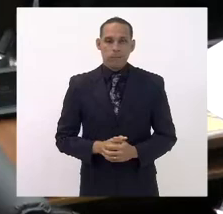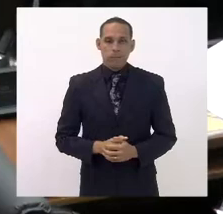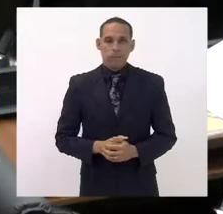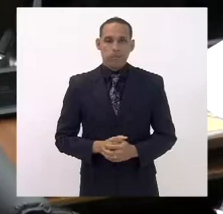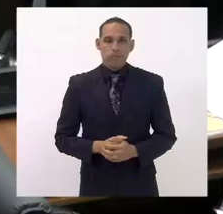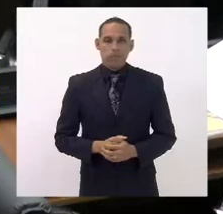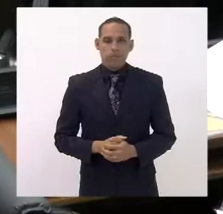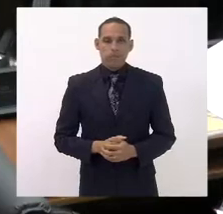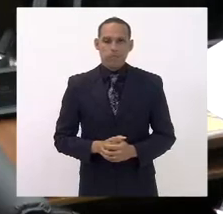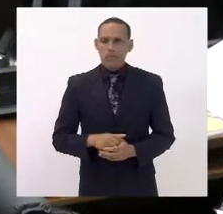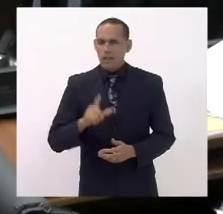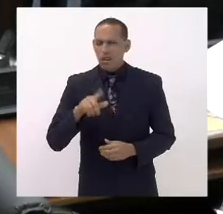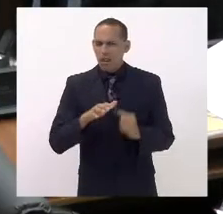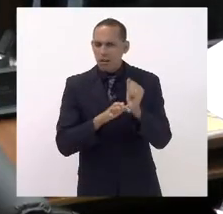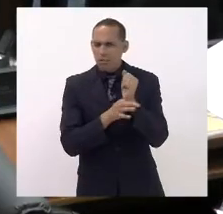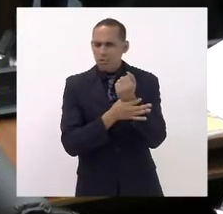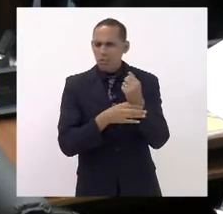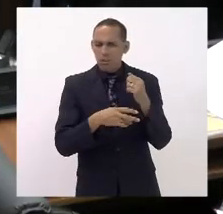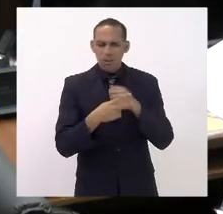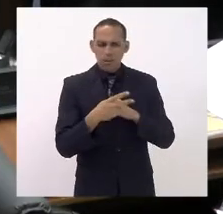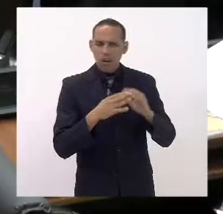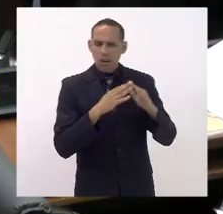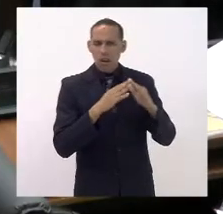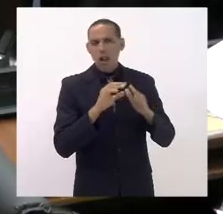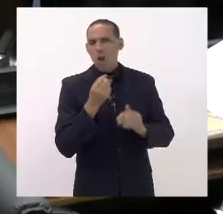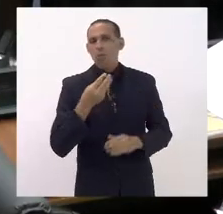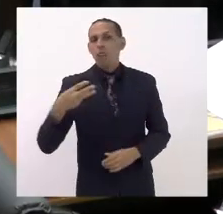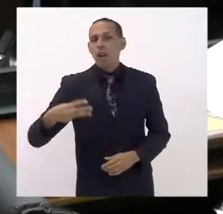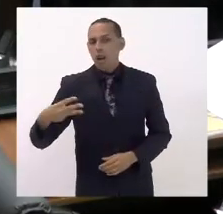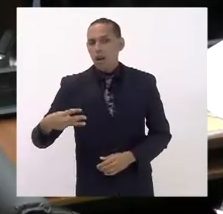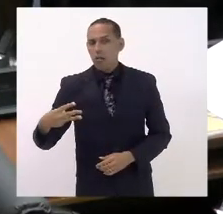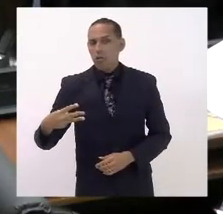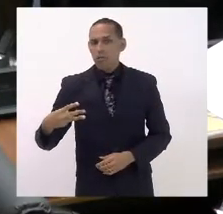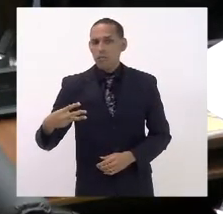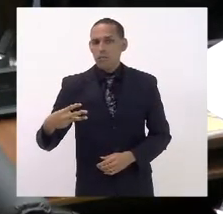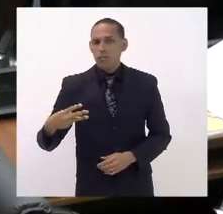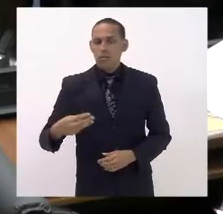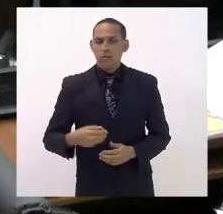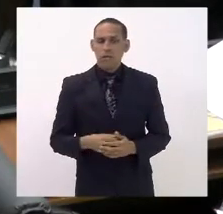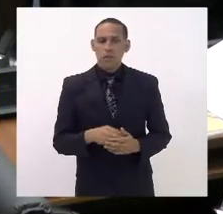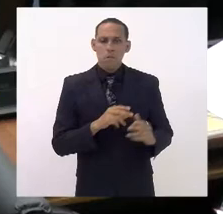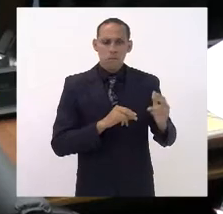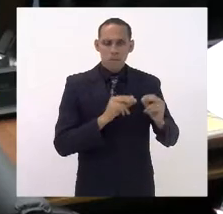Mas é segurança da casa ou é terceirizado? Eu estou falando isso.